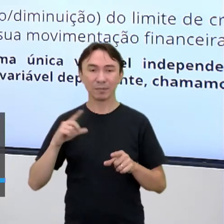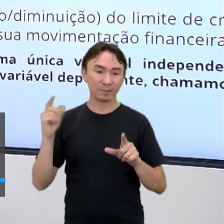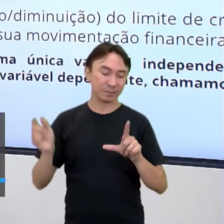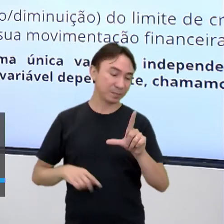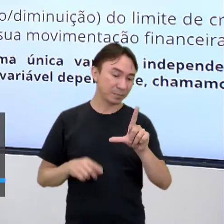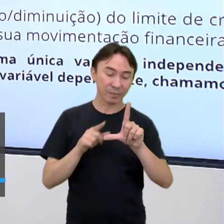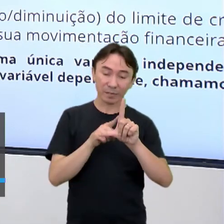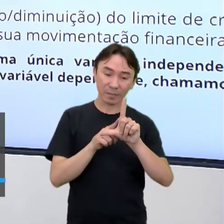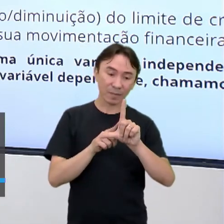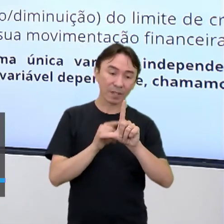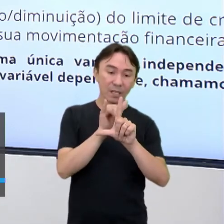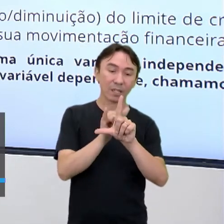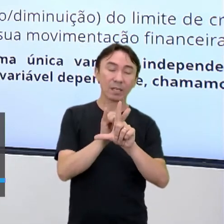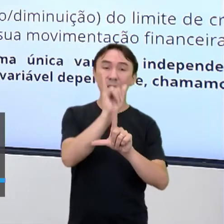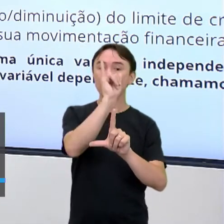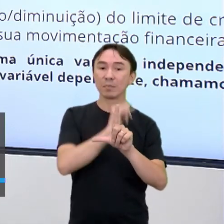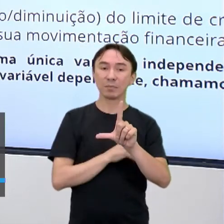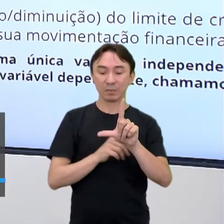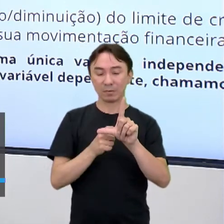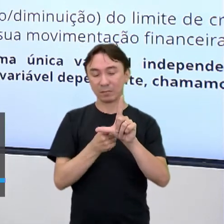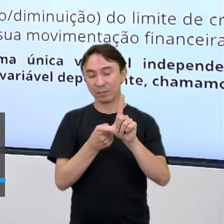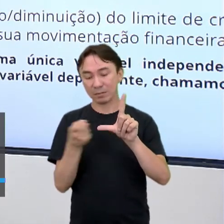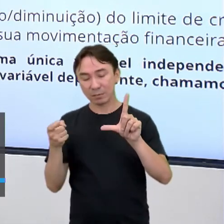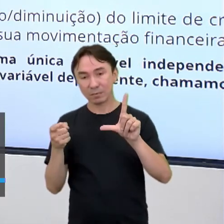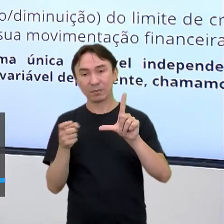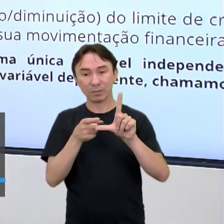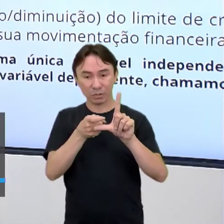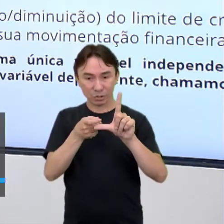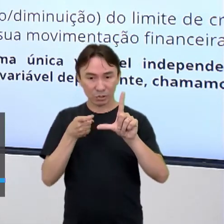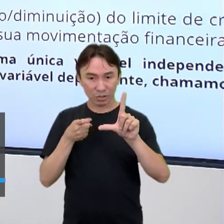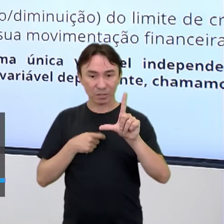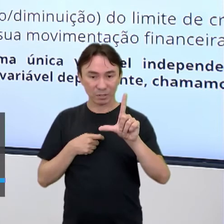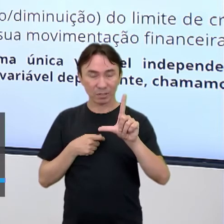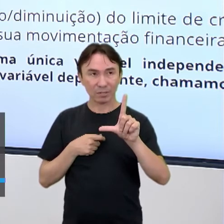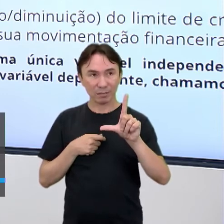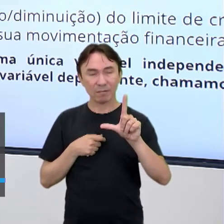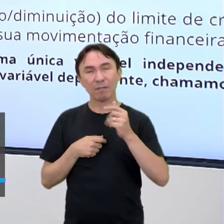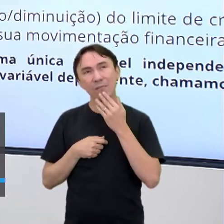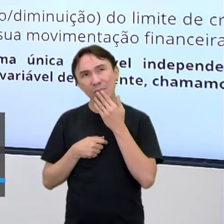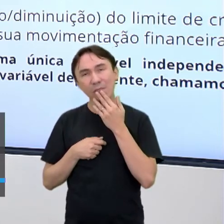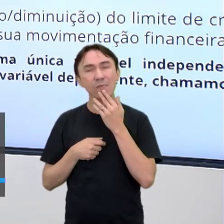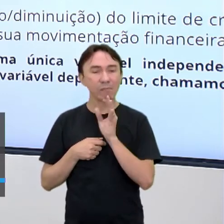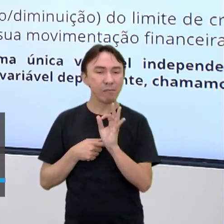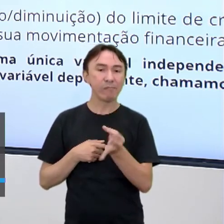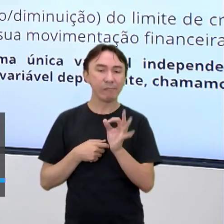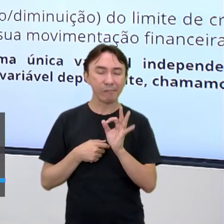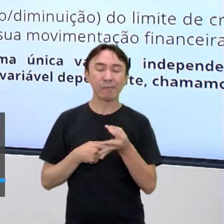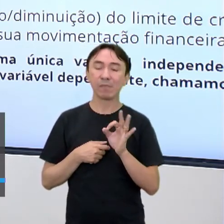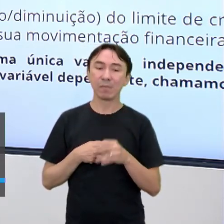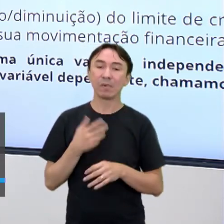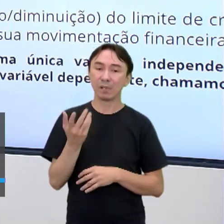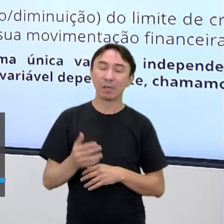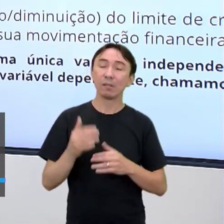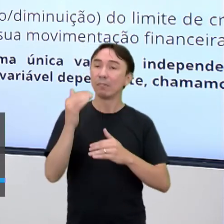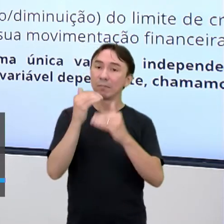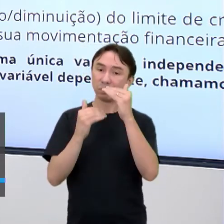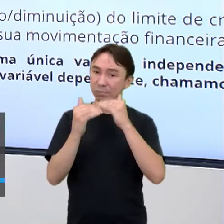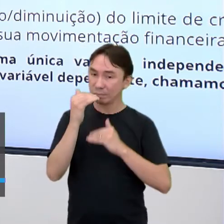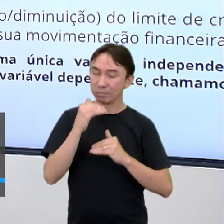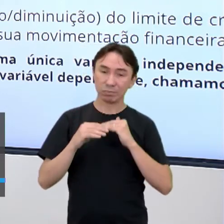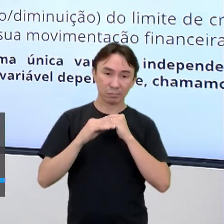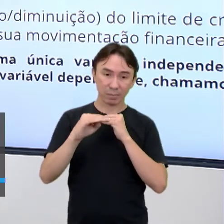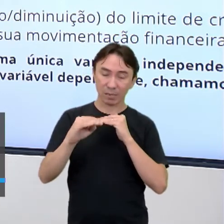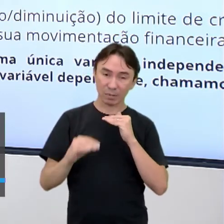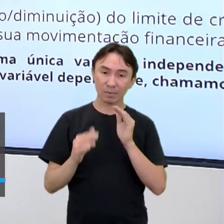está falando de função matemática, né? Sim, então o que acontece, né? A regressão linear simples, ela é uma